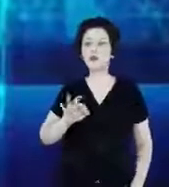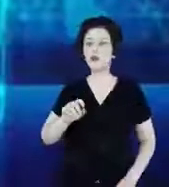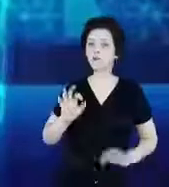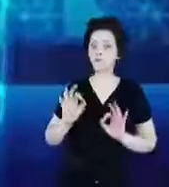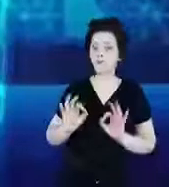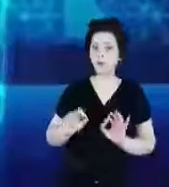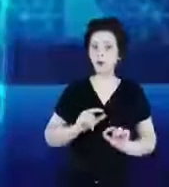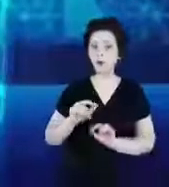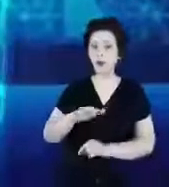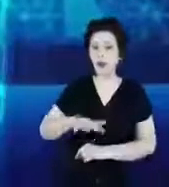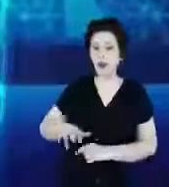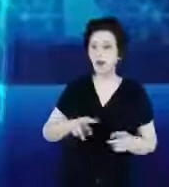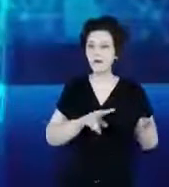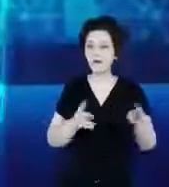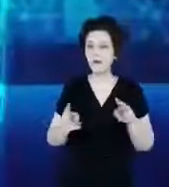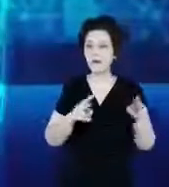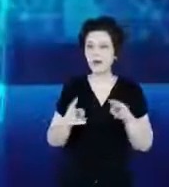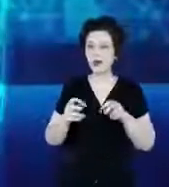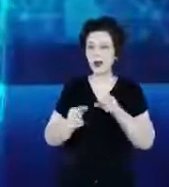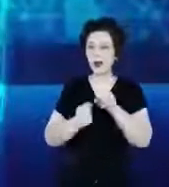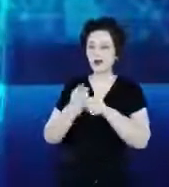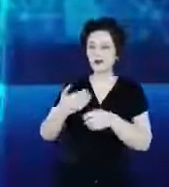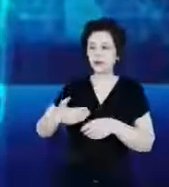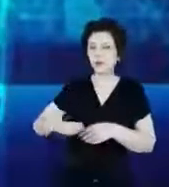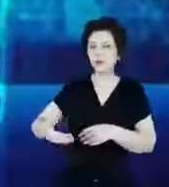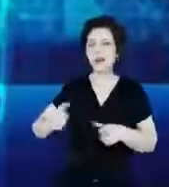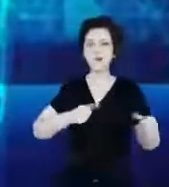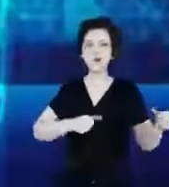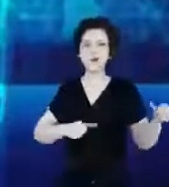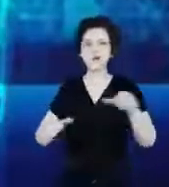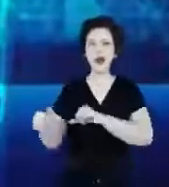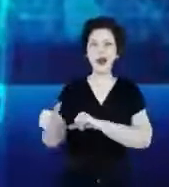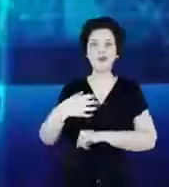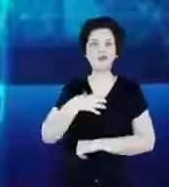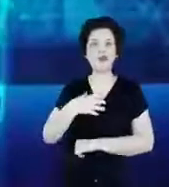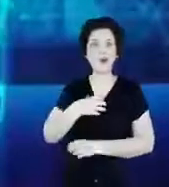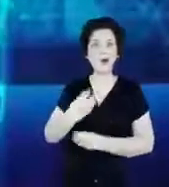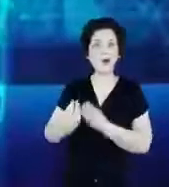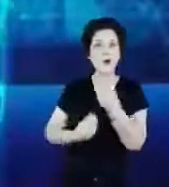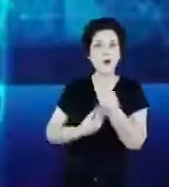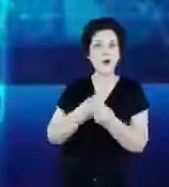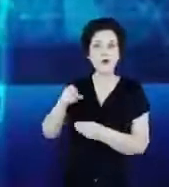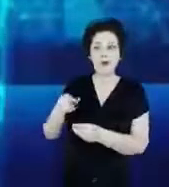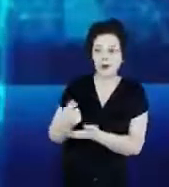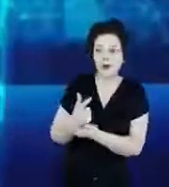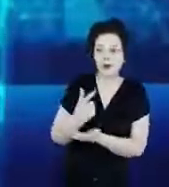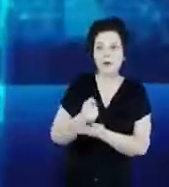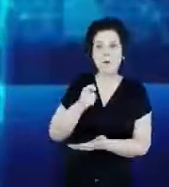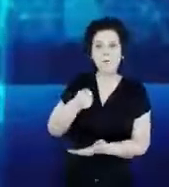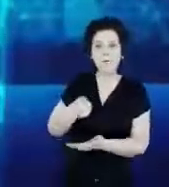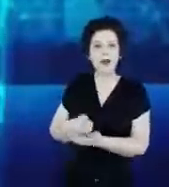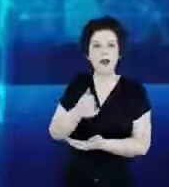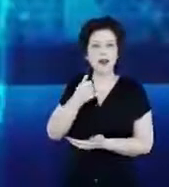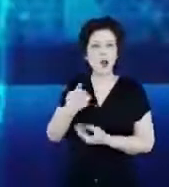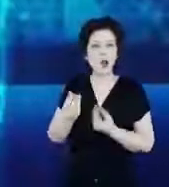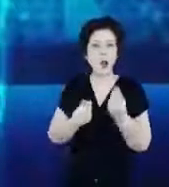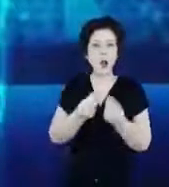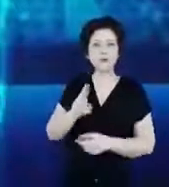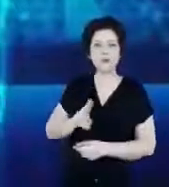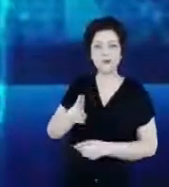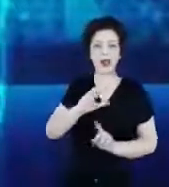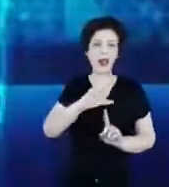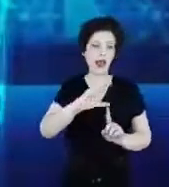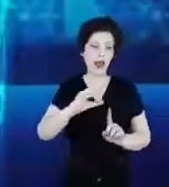no setor, nos próximos anos, vão mudar completamente a forma como esse nosso consumidor, que agora chamamos de cliente,